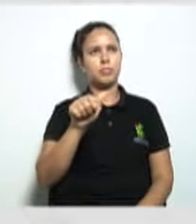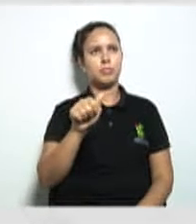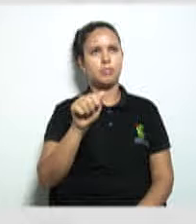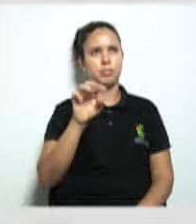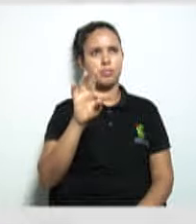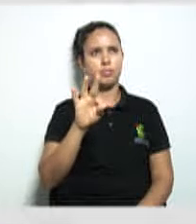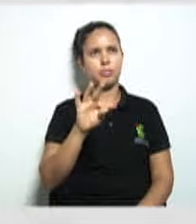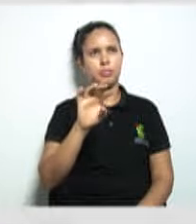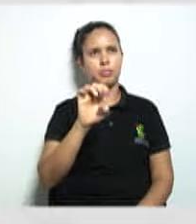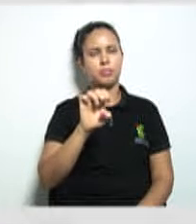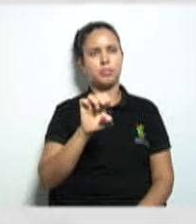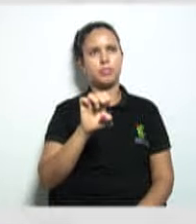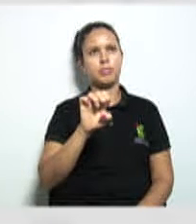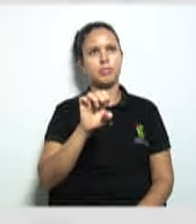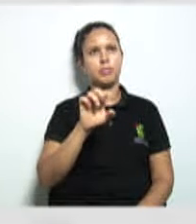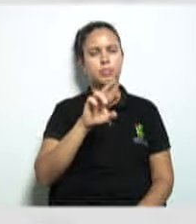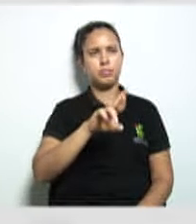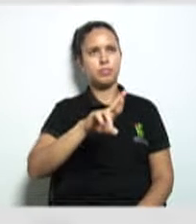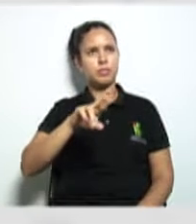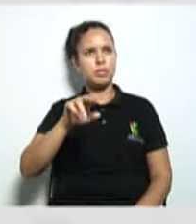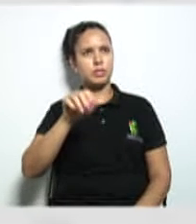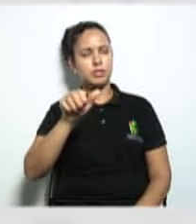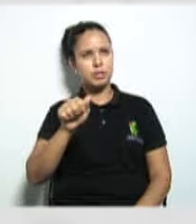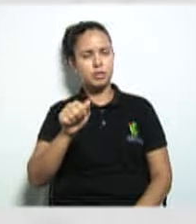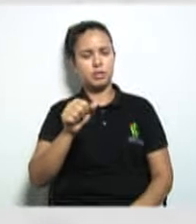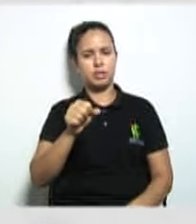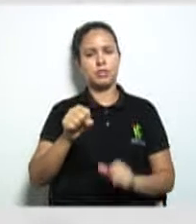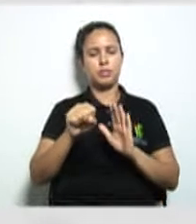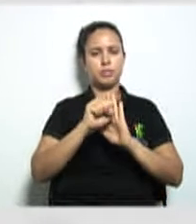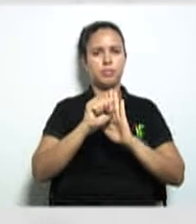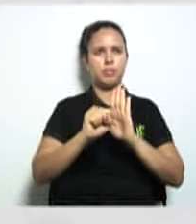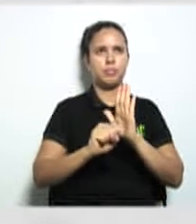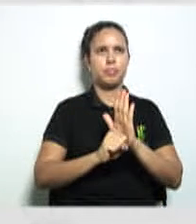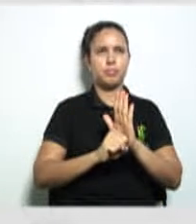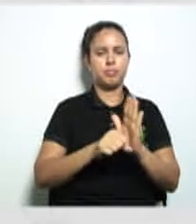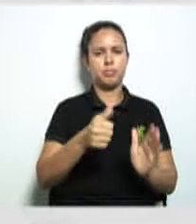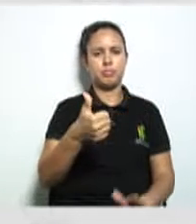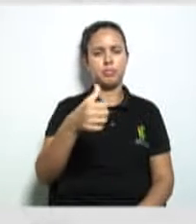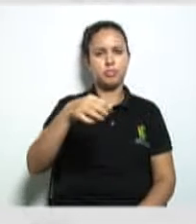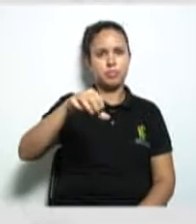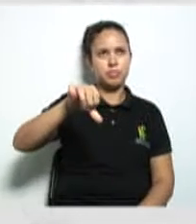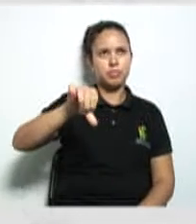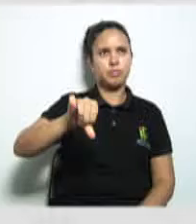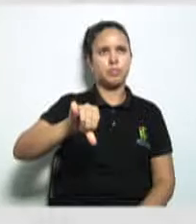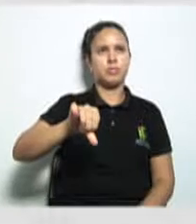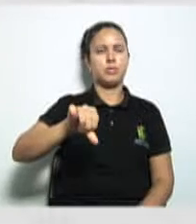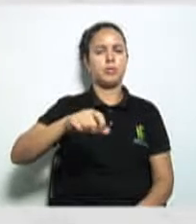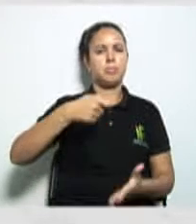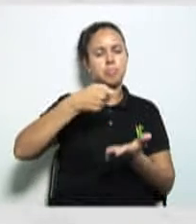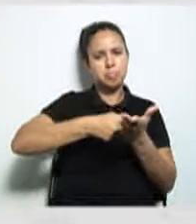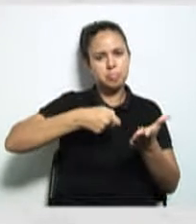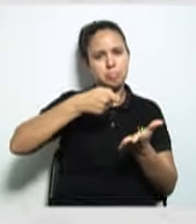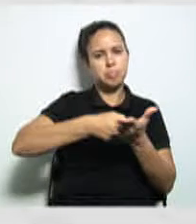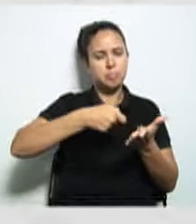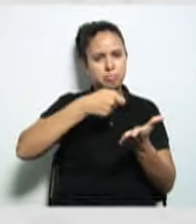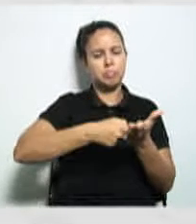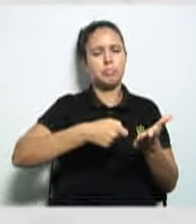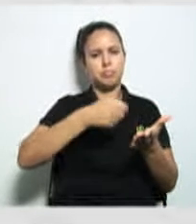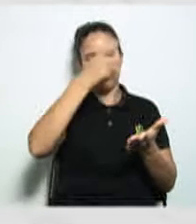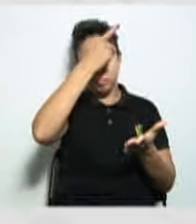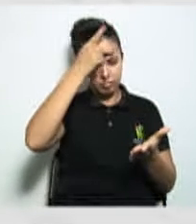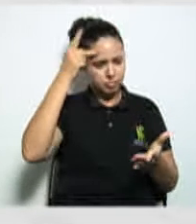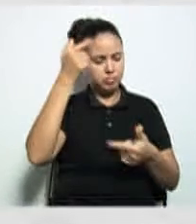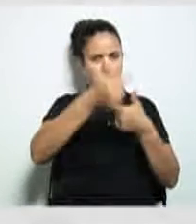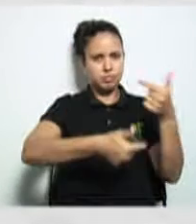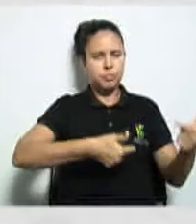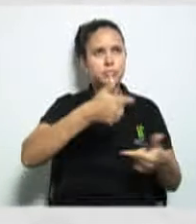Em razão de quê? Da luta dos trabalhadores durante o movimento cartista, né?